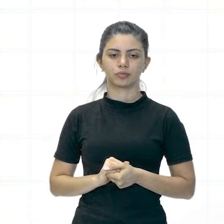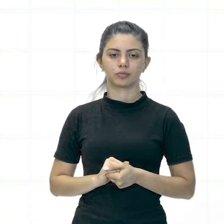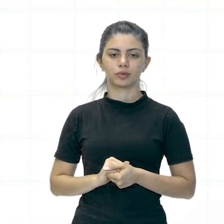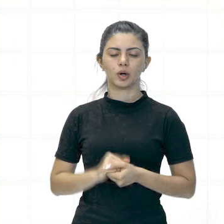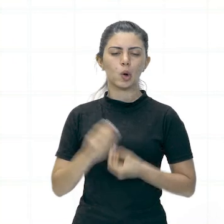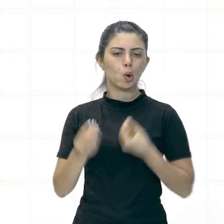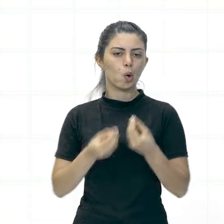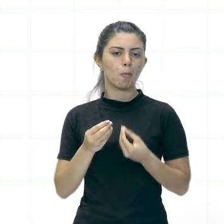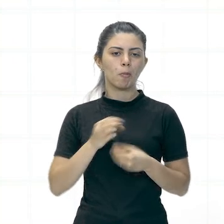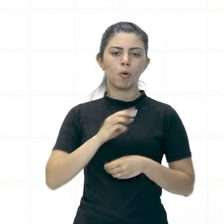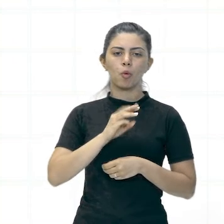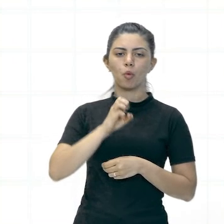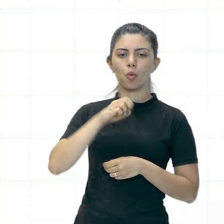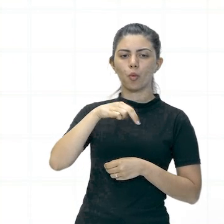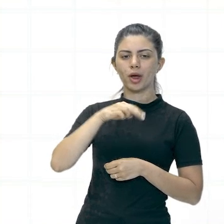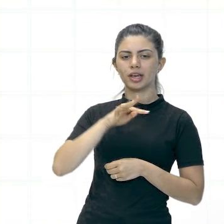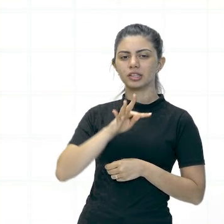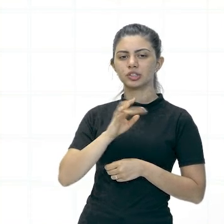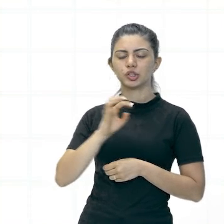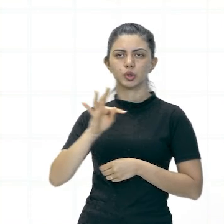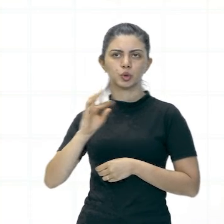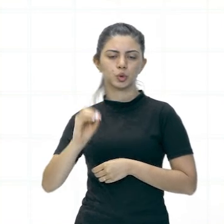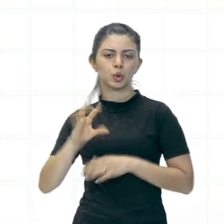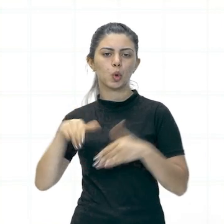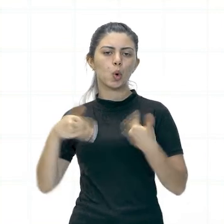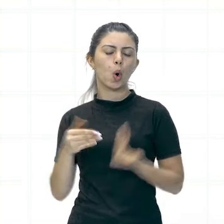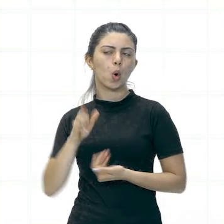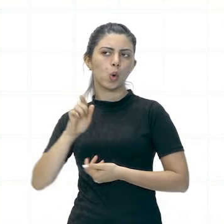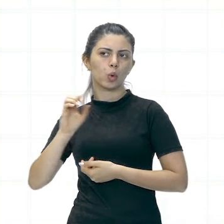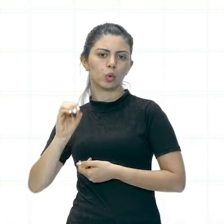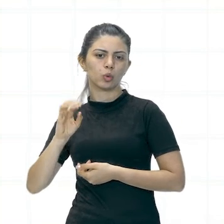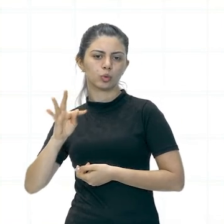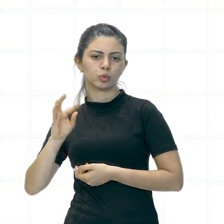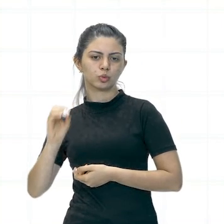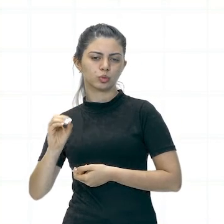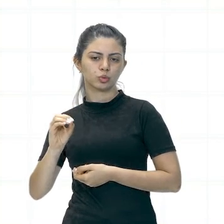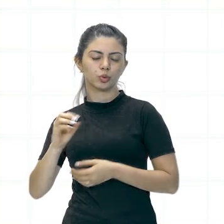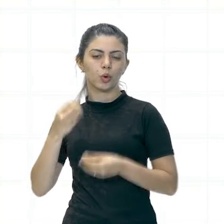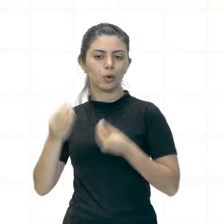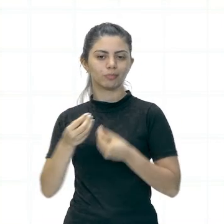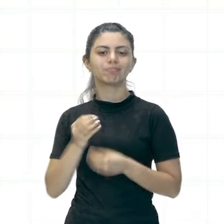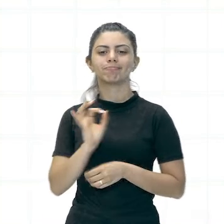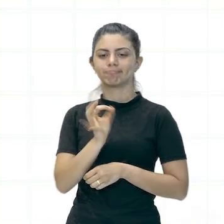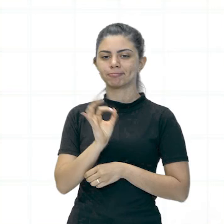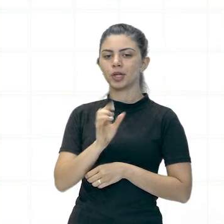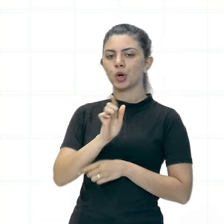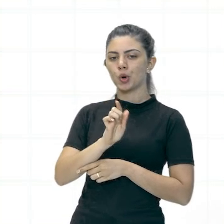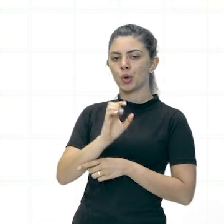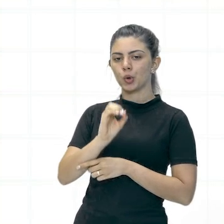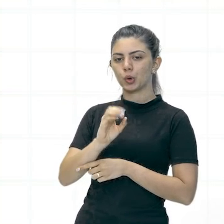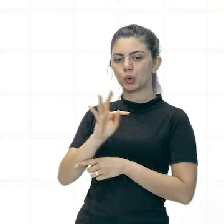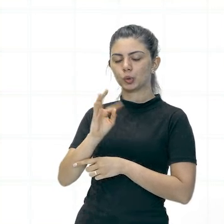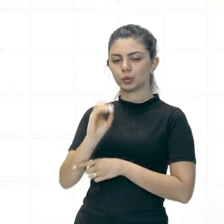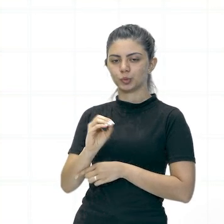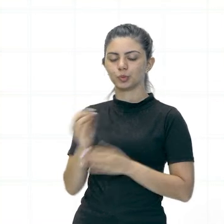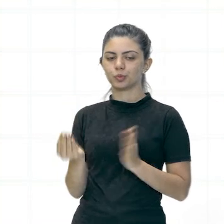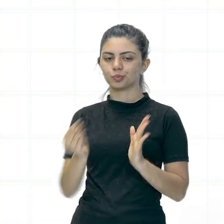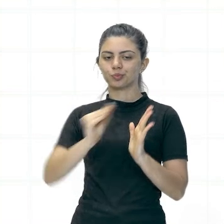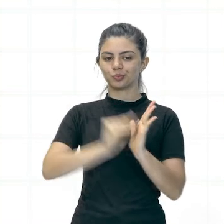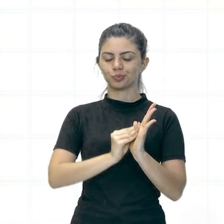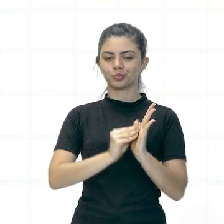to? Quem falou go to acertou. Go to the